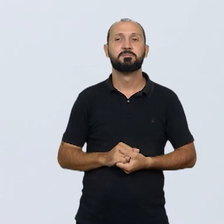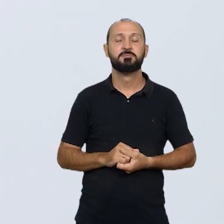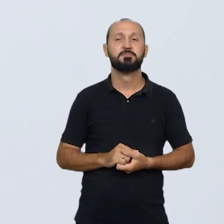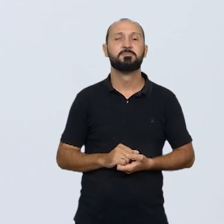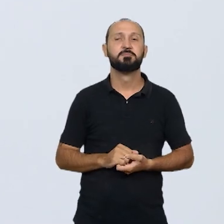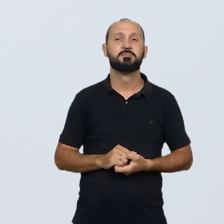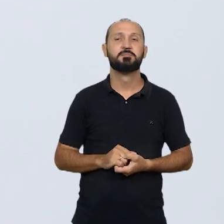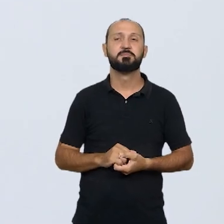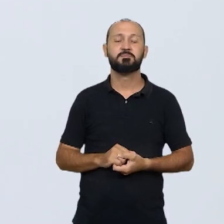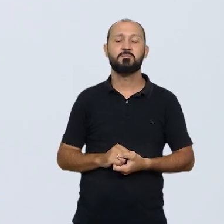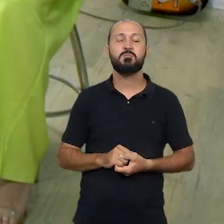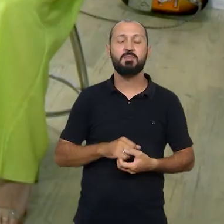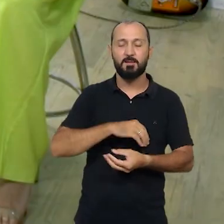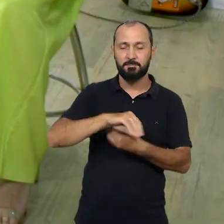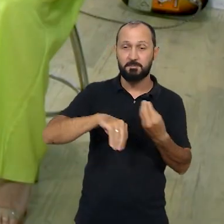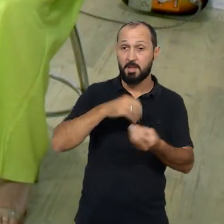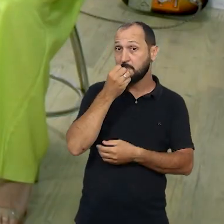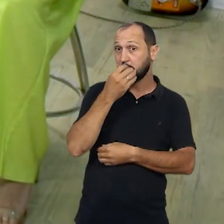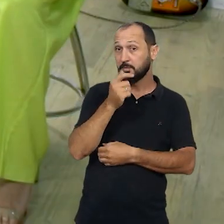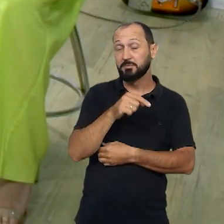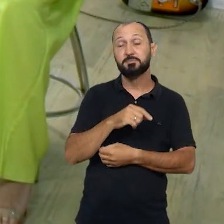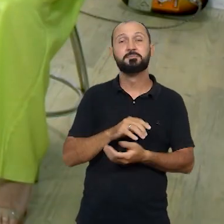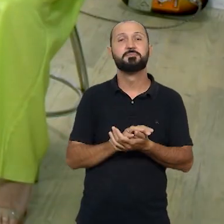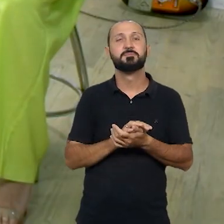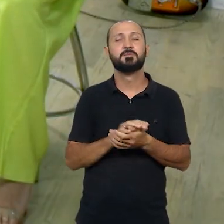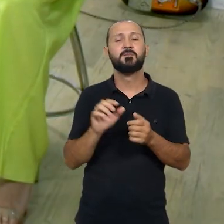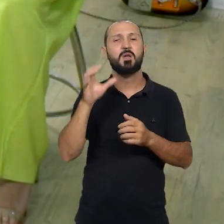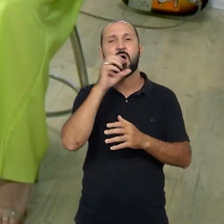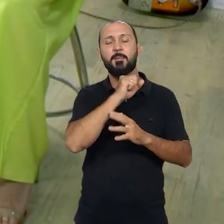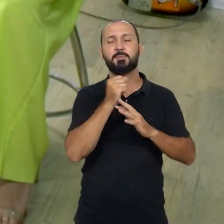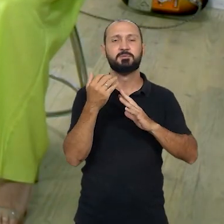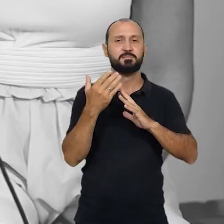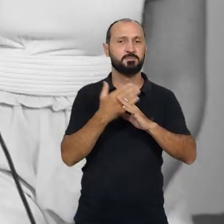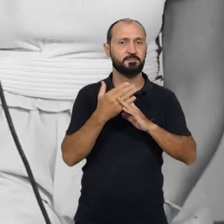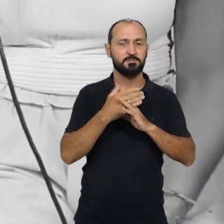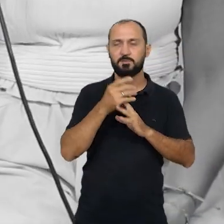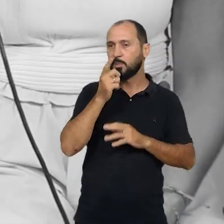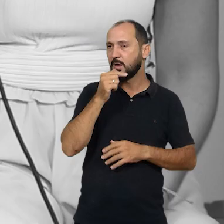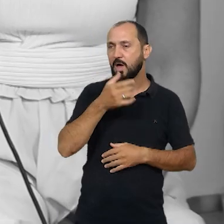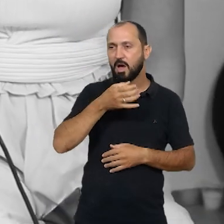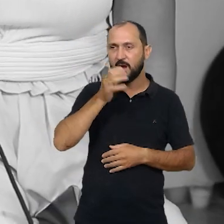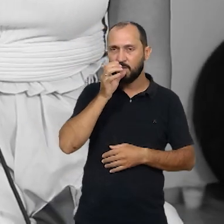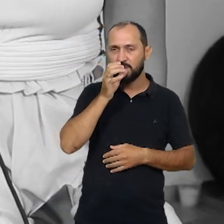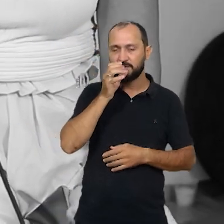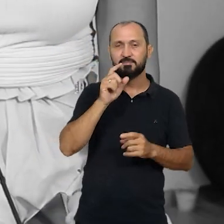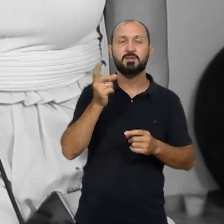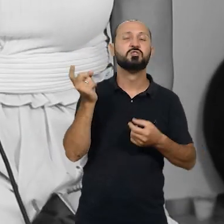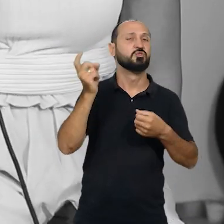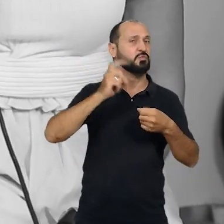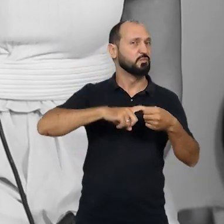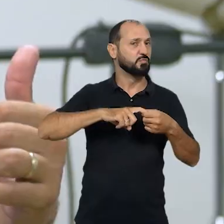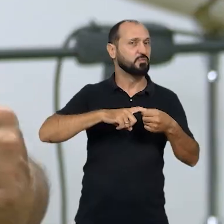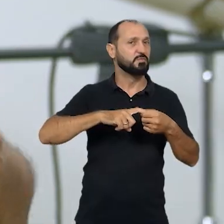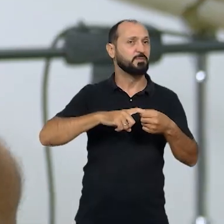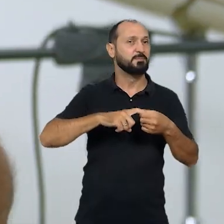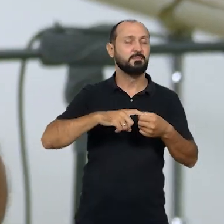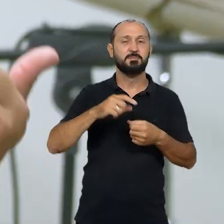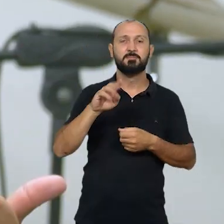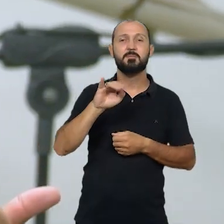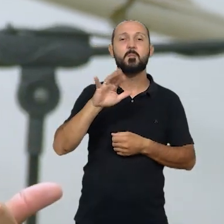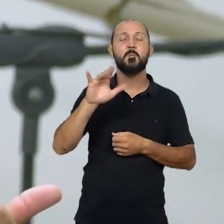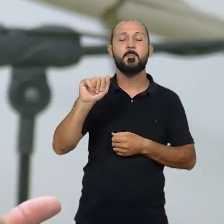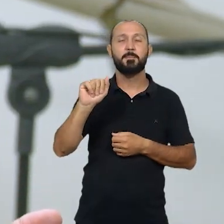o que tá tendo, na verdade, atualmente, né? É... Tem essa mistura em todos os artistas, tá trazendo o que é